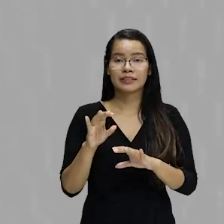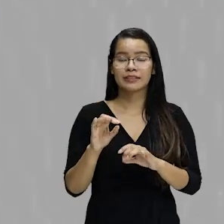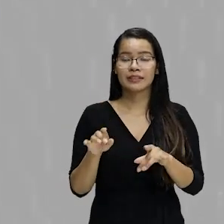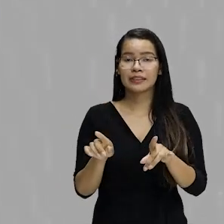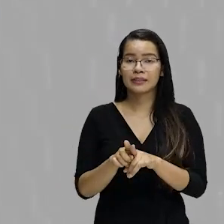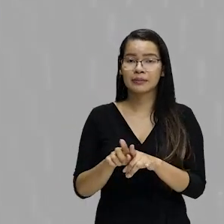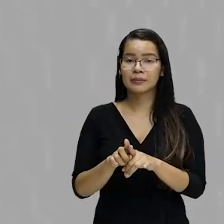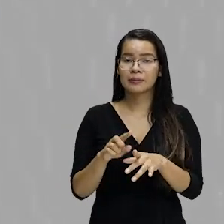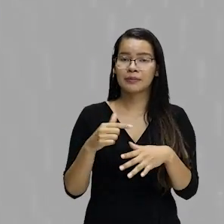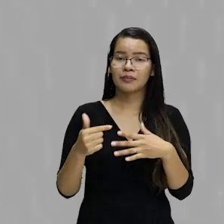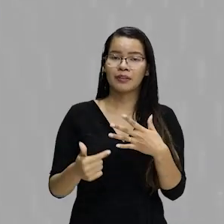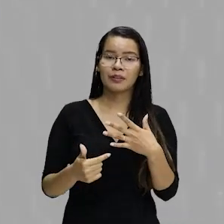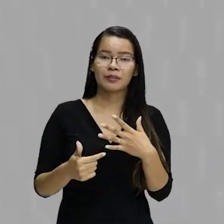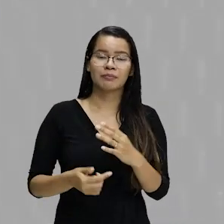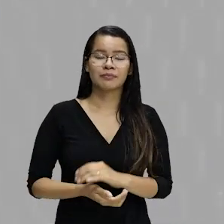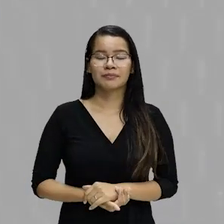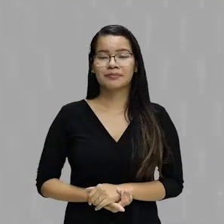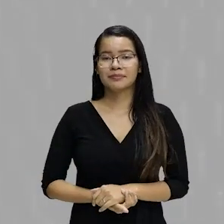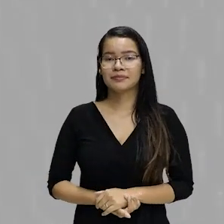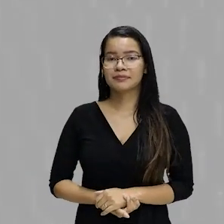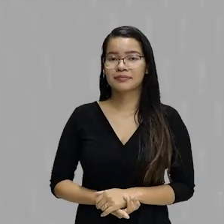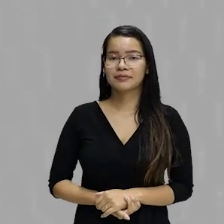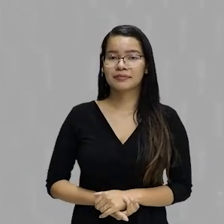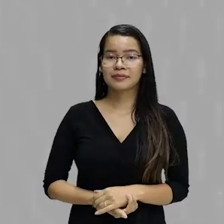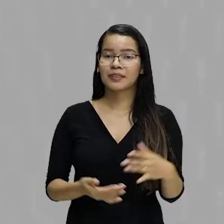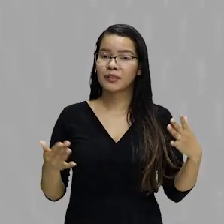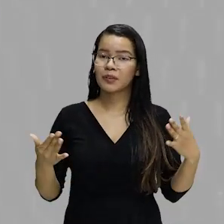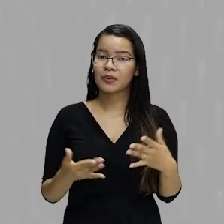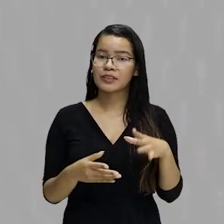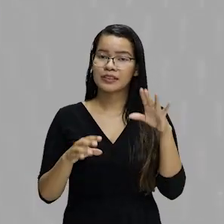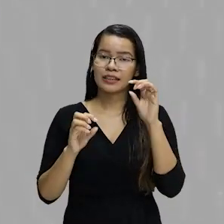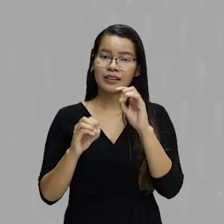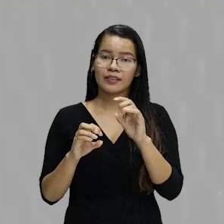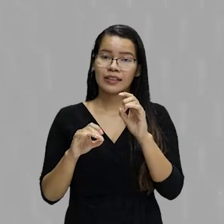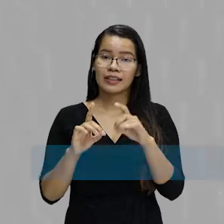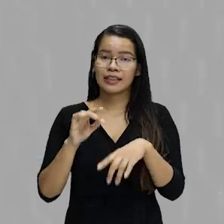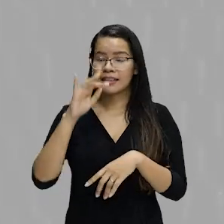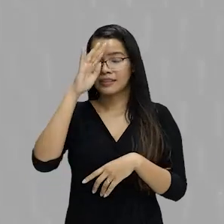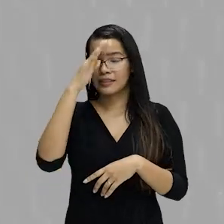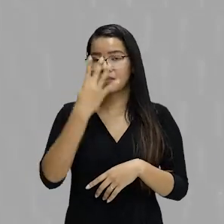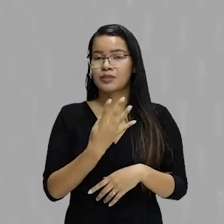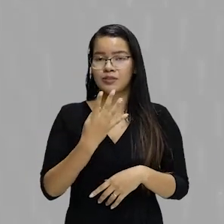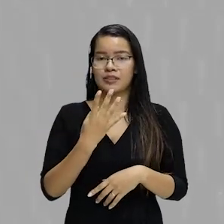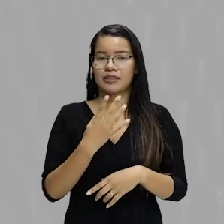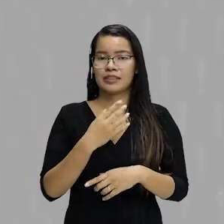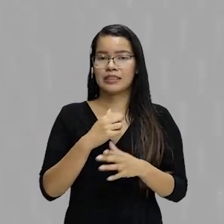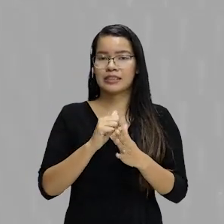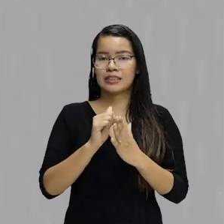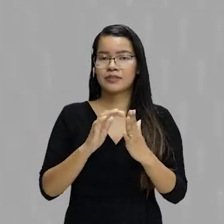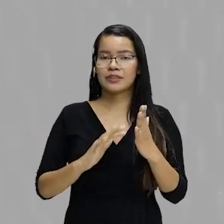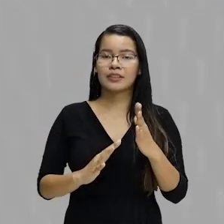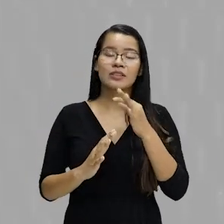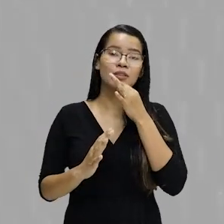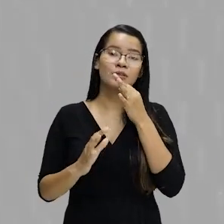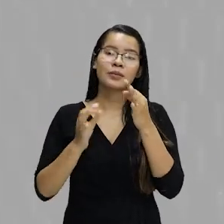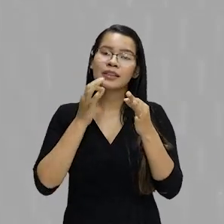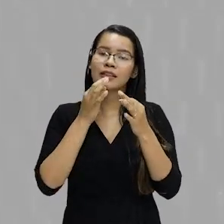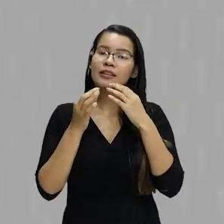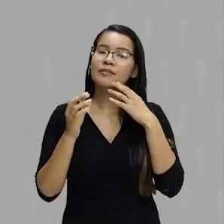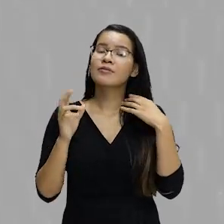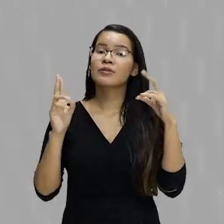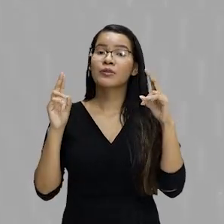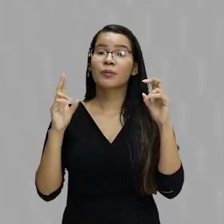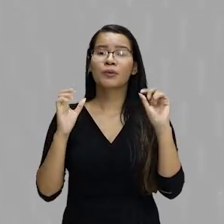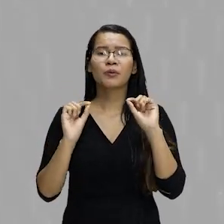também pela plataforma Gonçalves Dias. Certo? A aula de hoje é resolução de exercícios, né? Exercícios comentados no